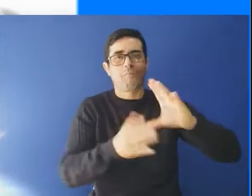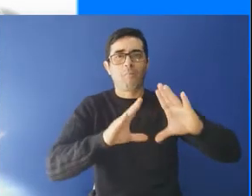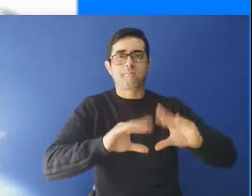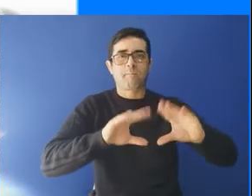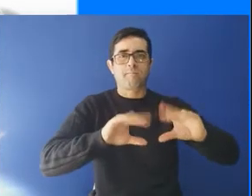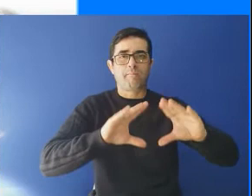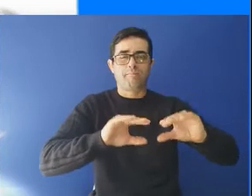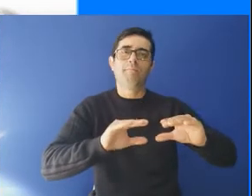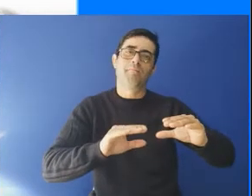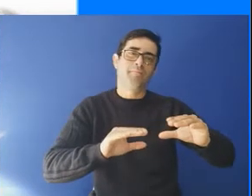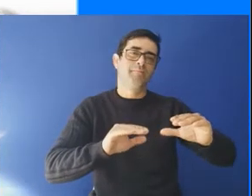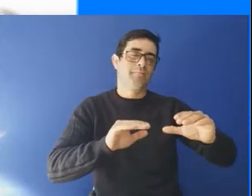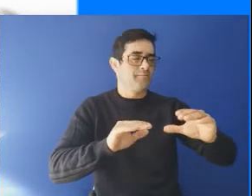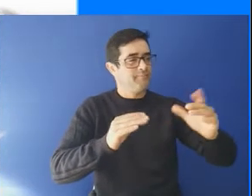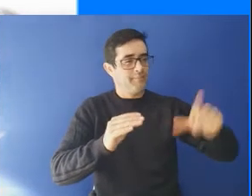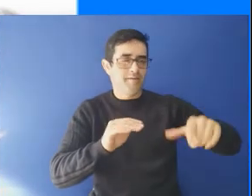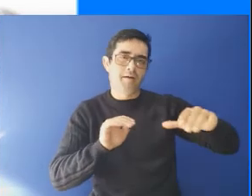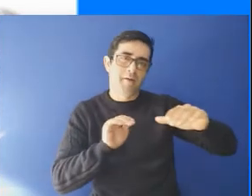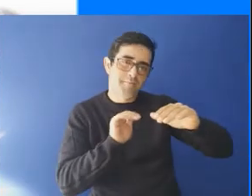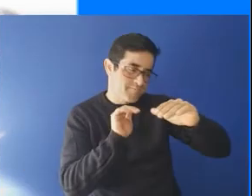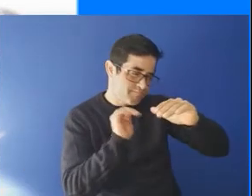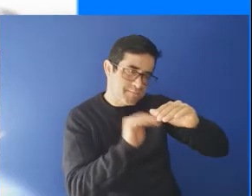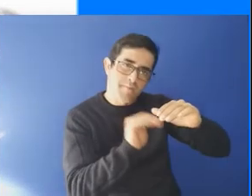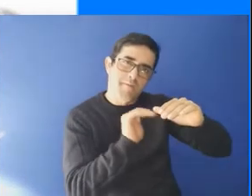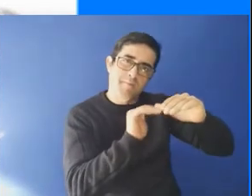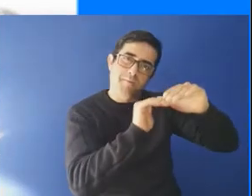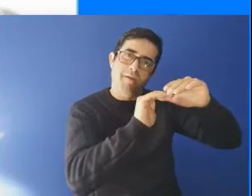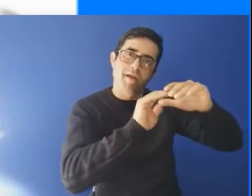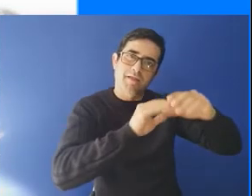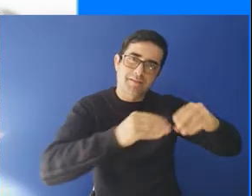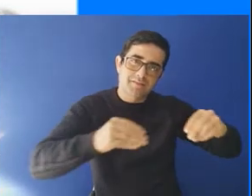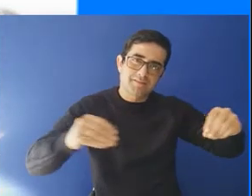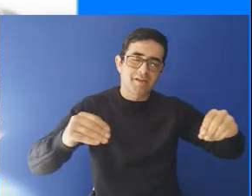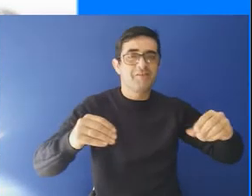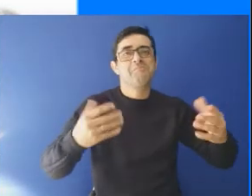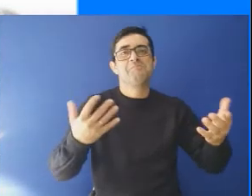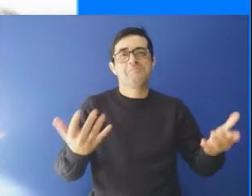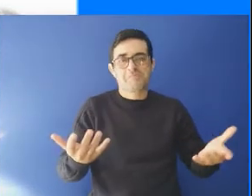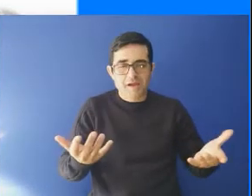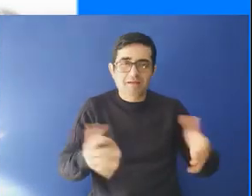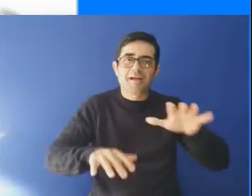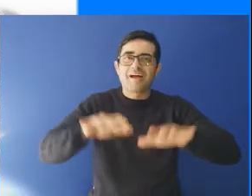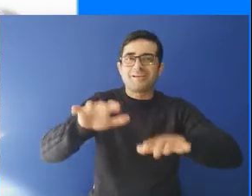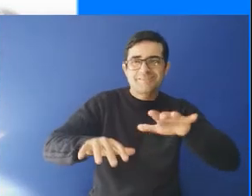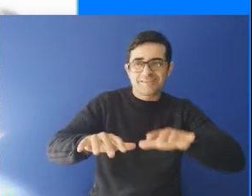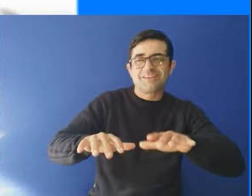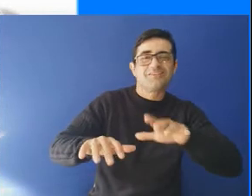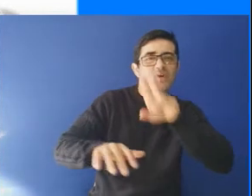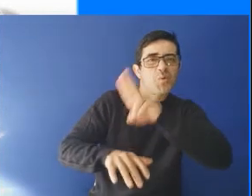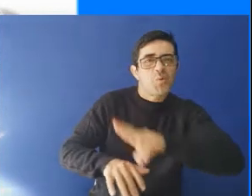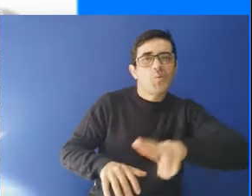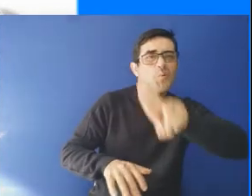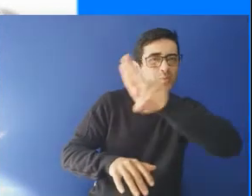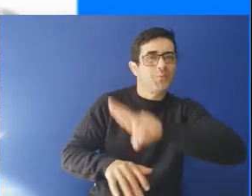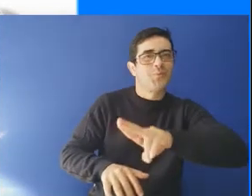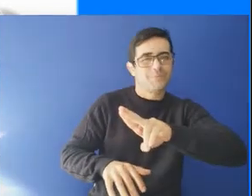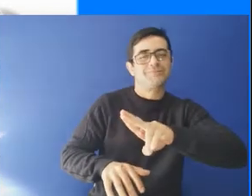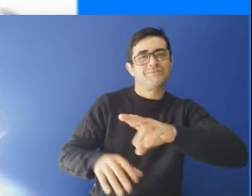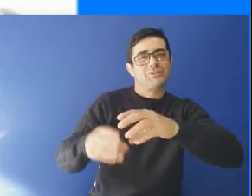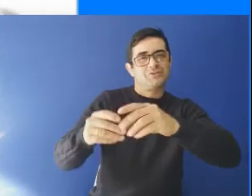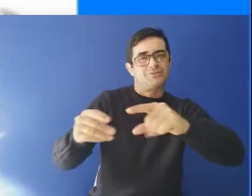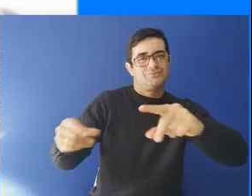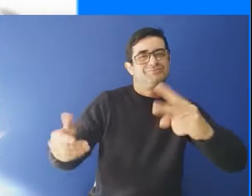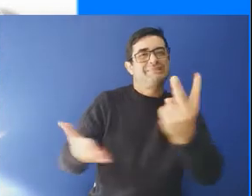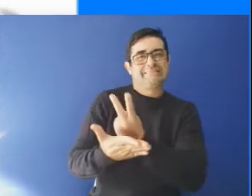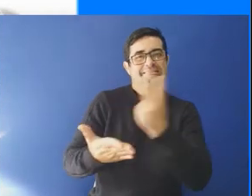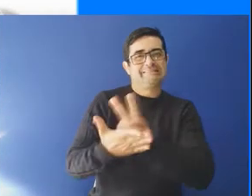arenosa, é basicamente depósito de areia, e mesmo assim nós temos usos diferentes, alguns deles